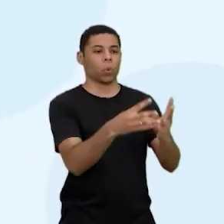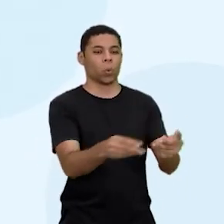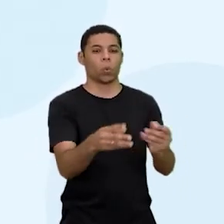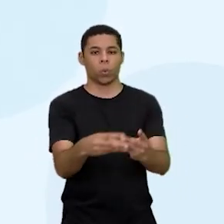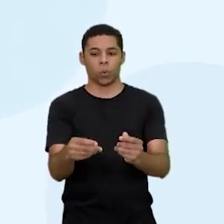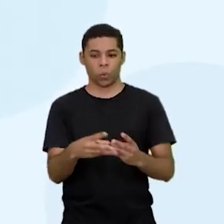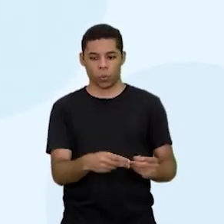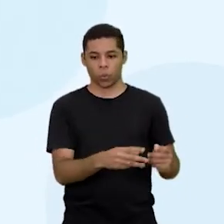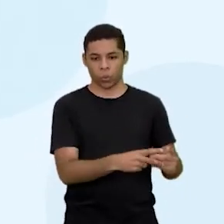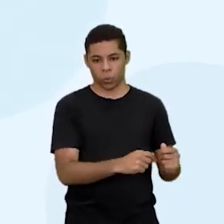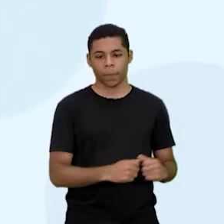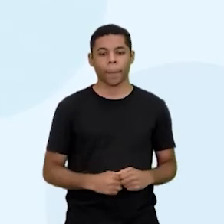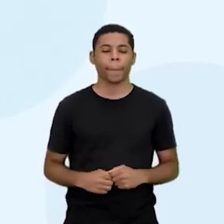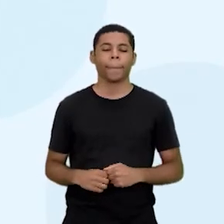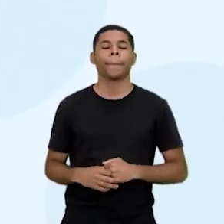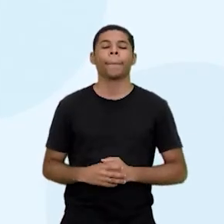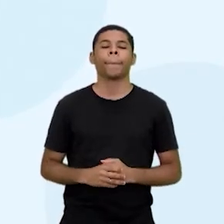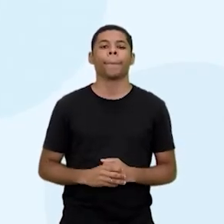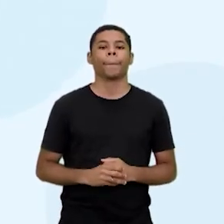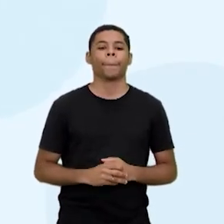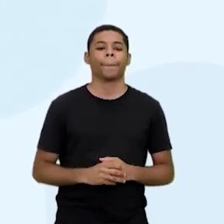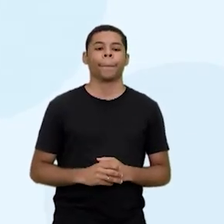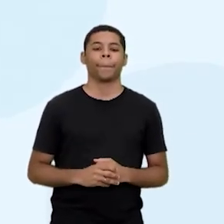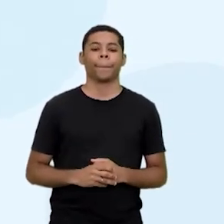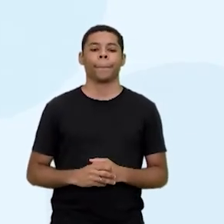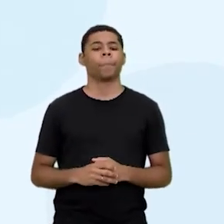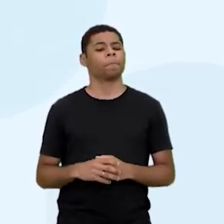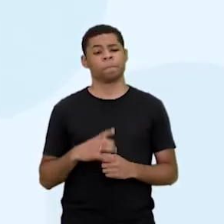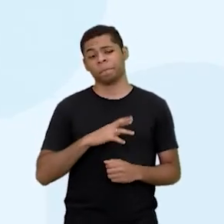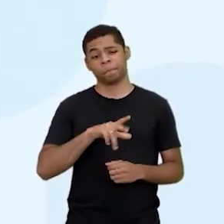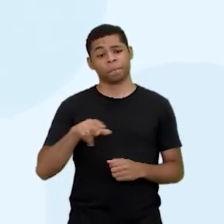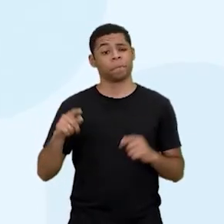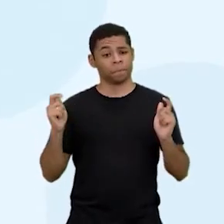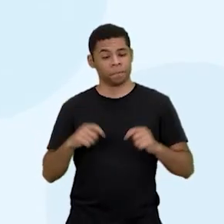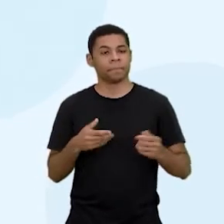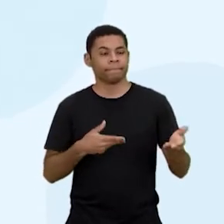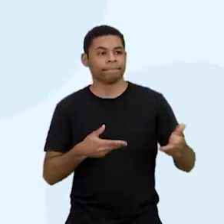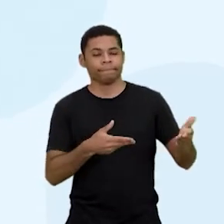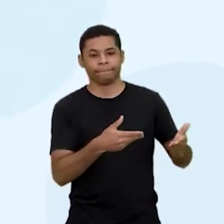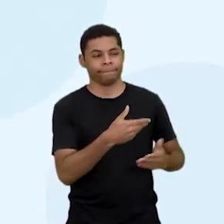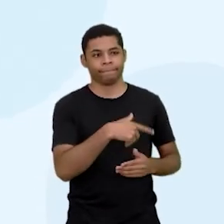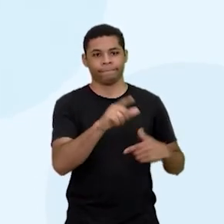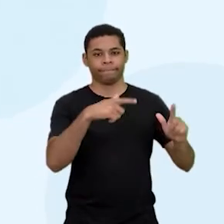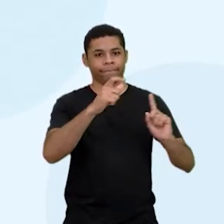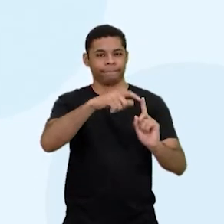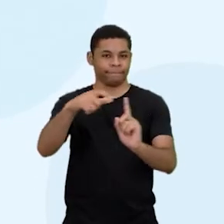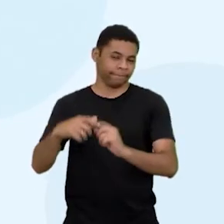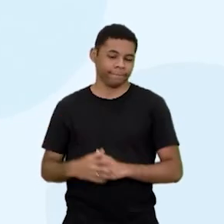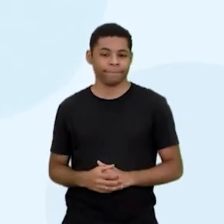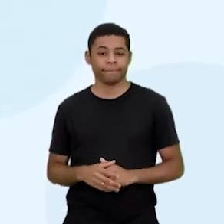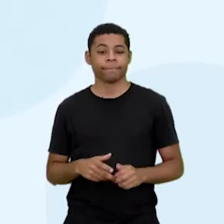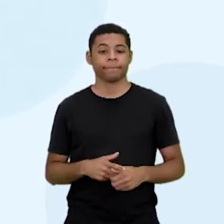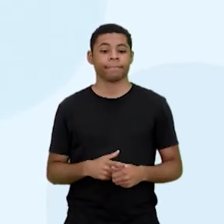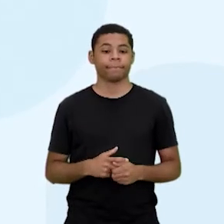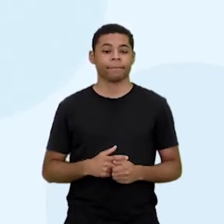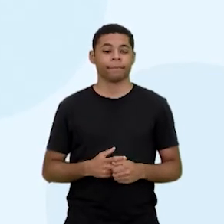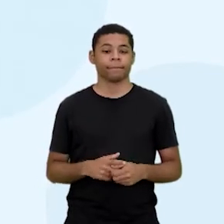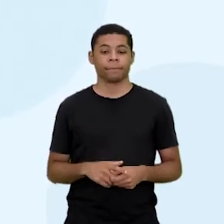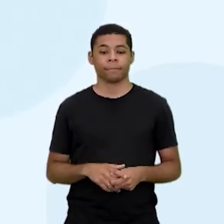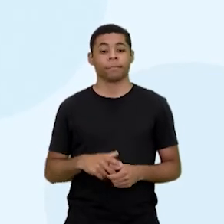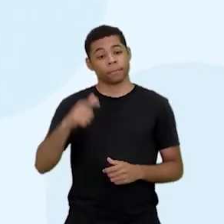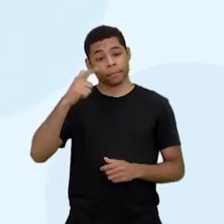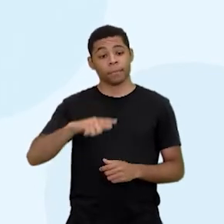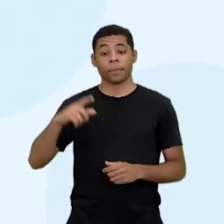heal allies, né? Então a gente pode fazer uma coisa que vai interagir com as outras personagens. E depois, né, a gente coloca ali